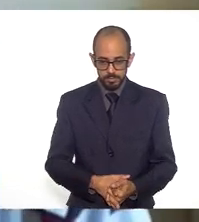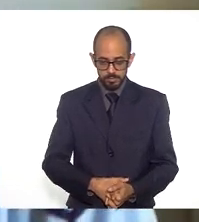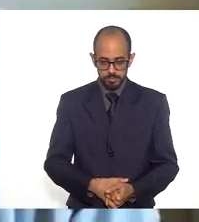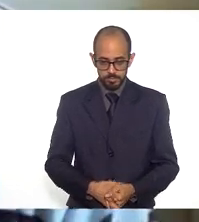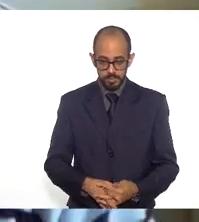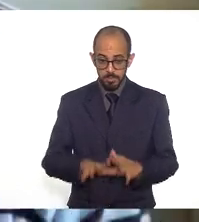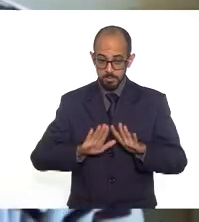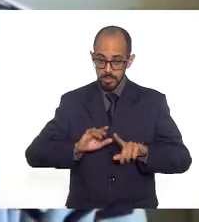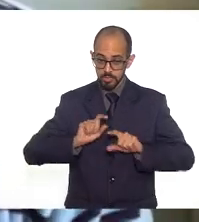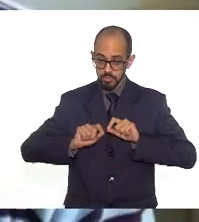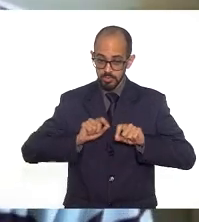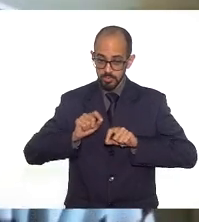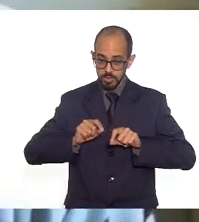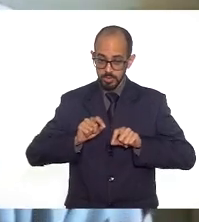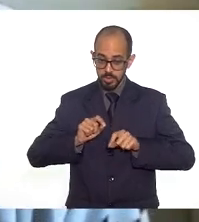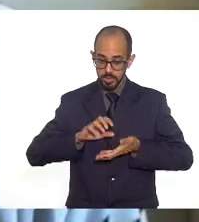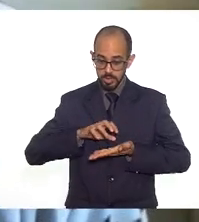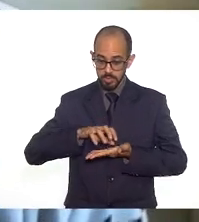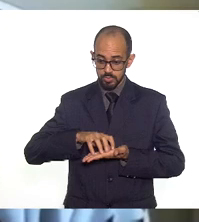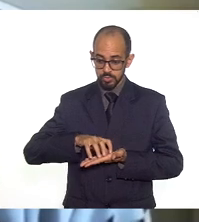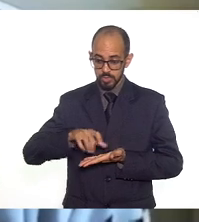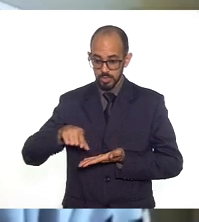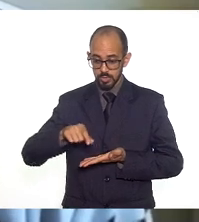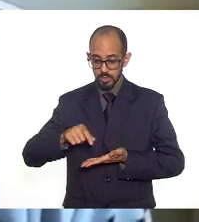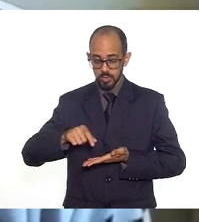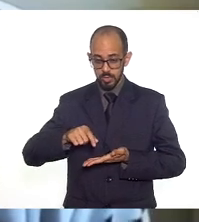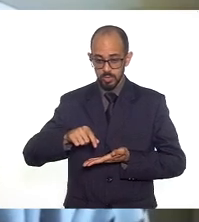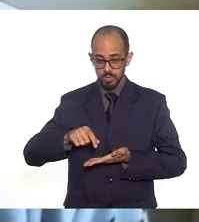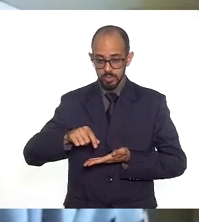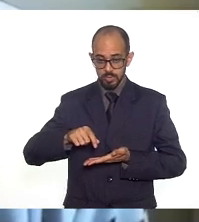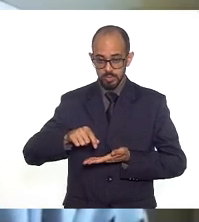Mas ele está entrando na área de sanção administrativa.